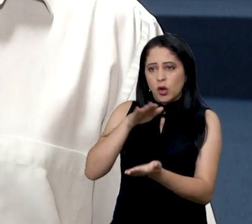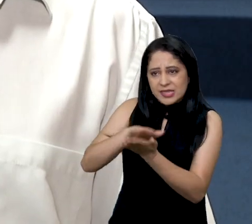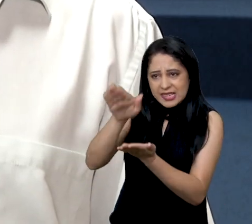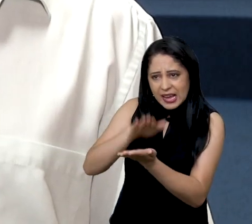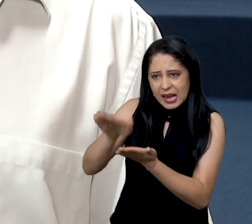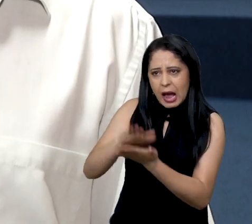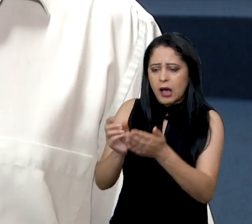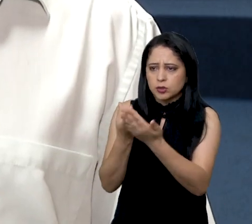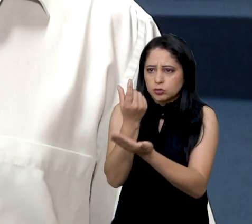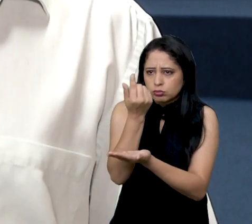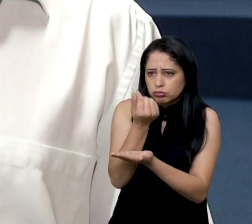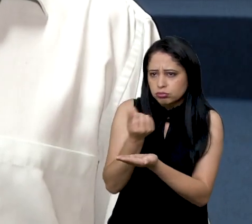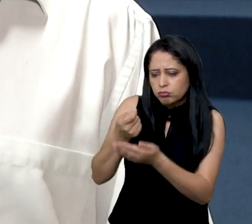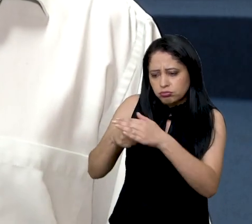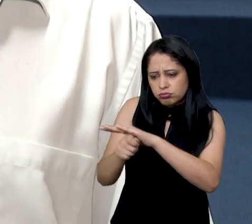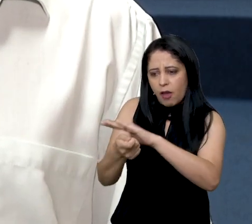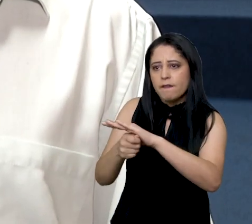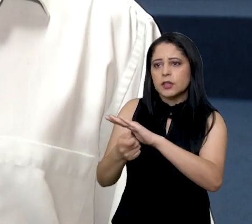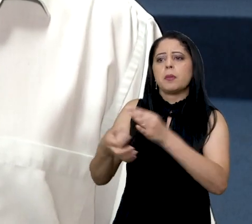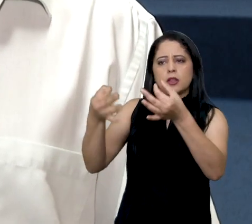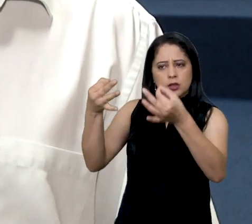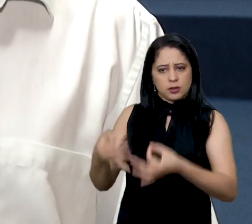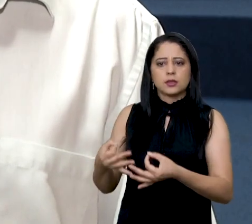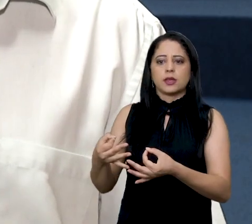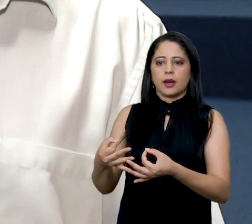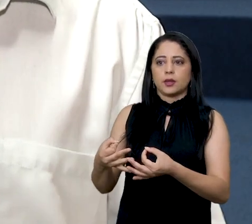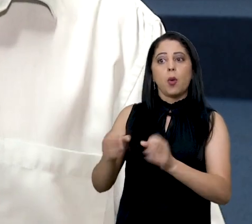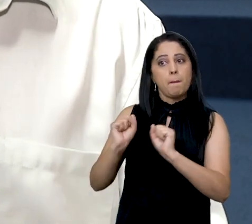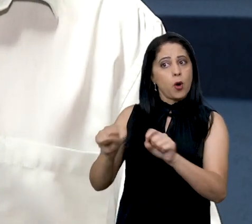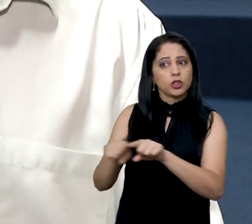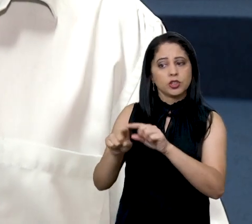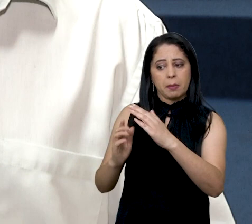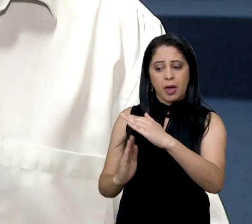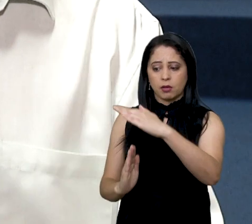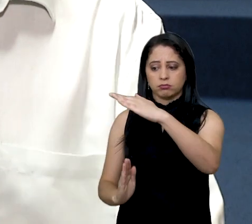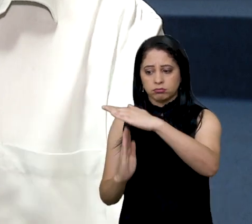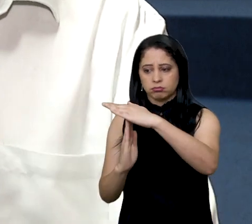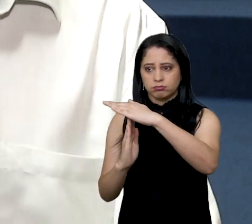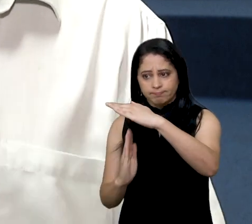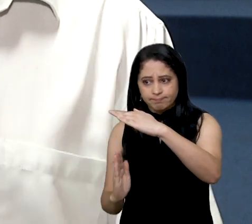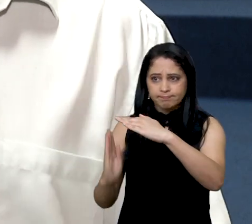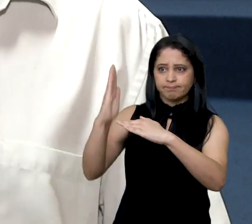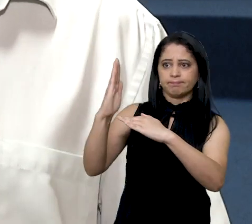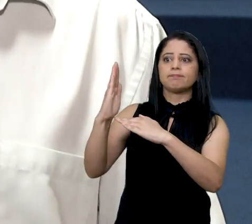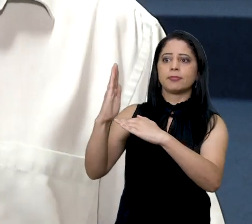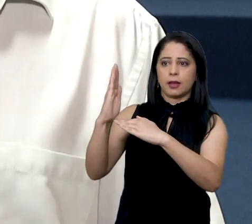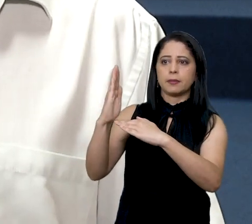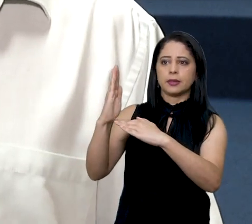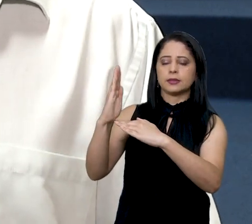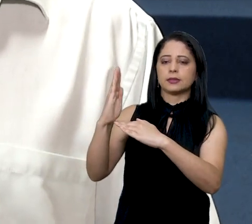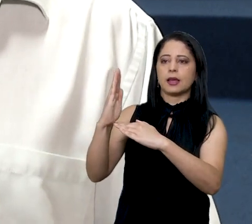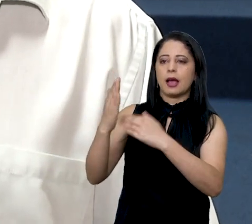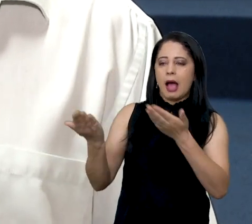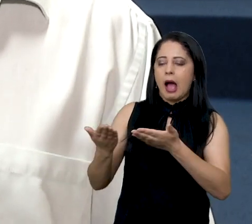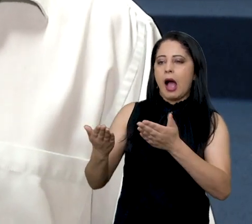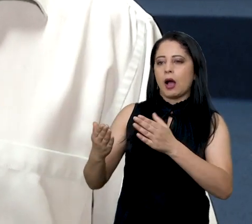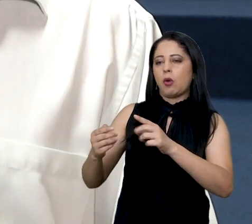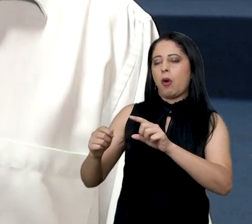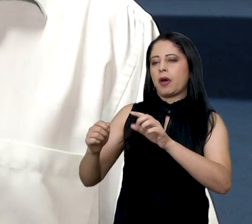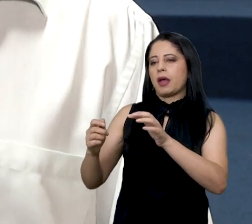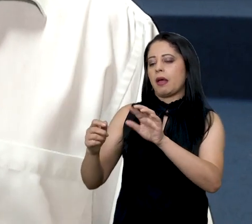dentro do patamar e a gente acredita que isso também possa até aumentar um pouquinho mais agora no